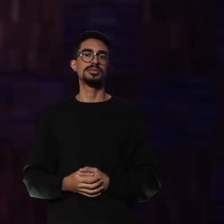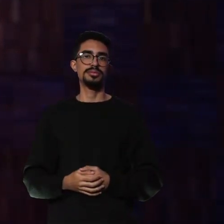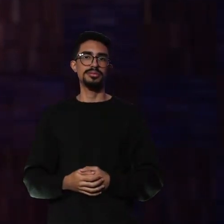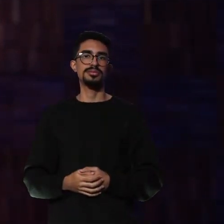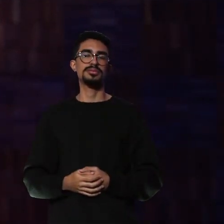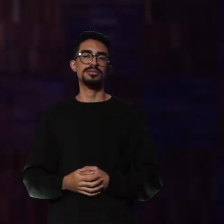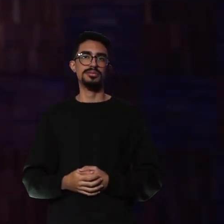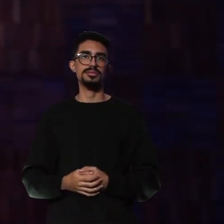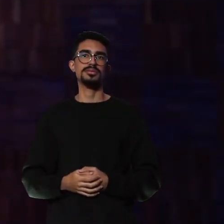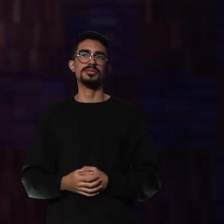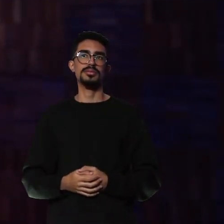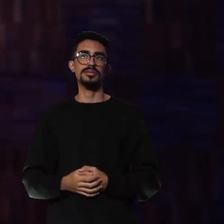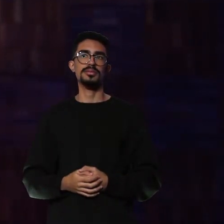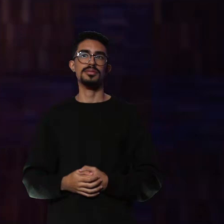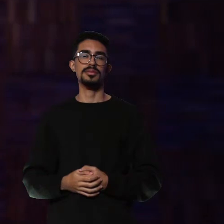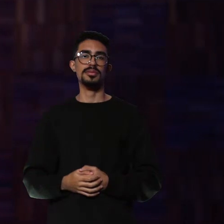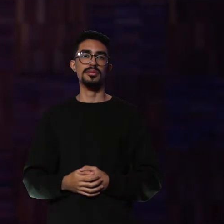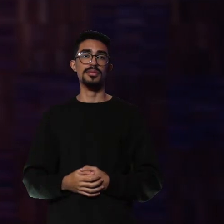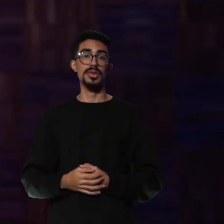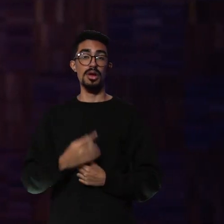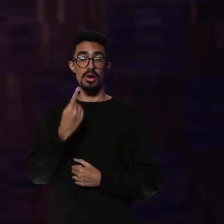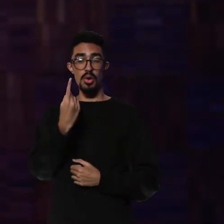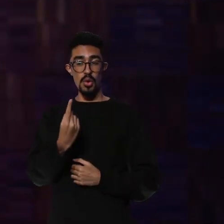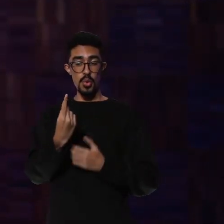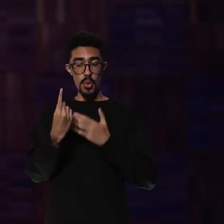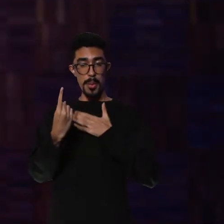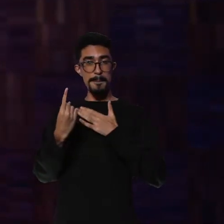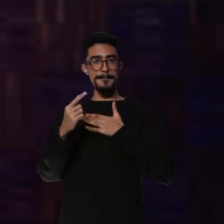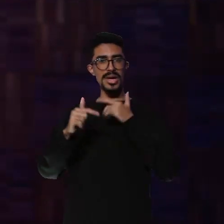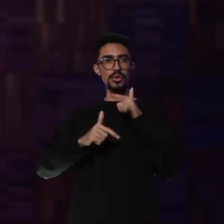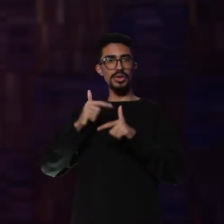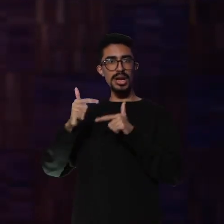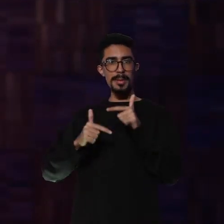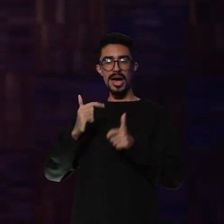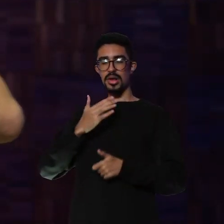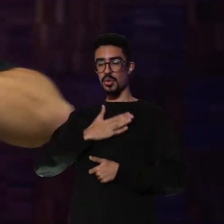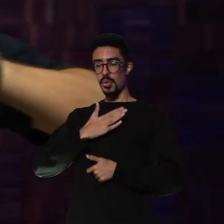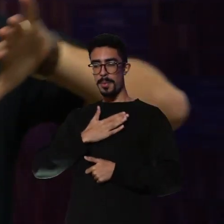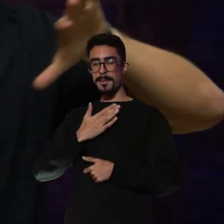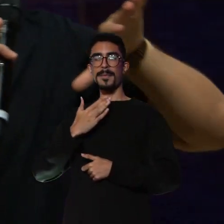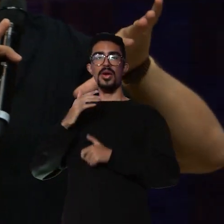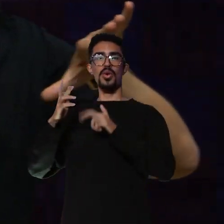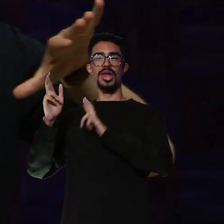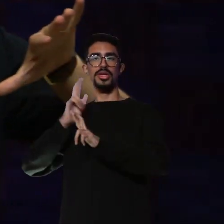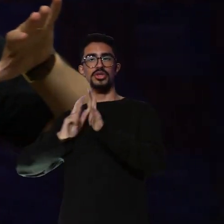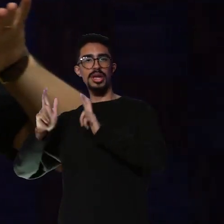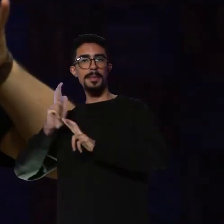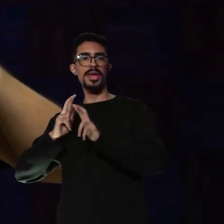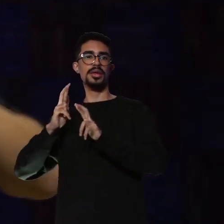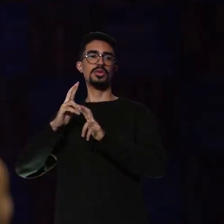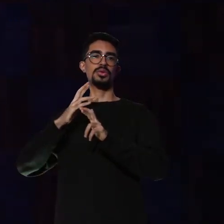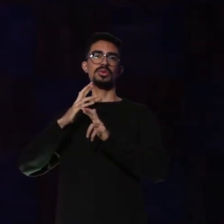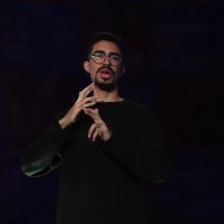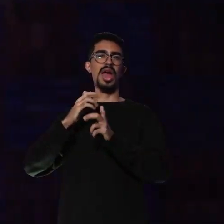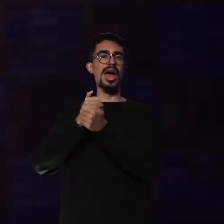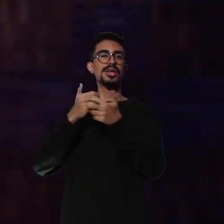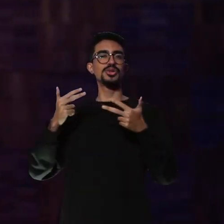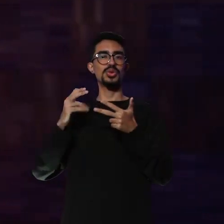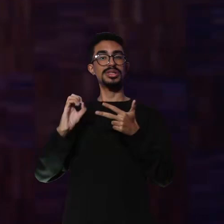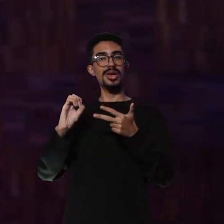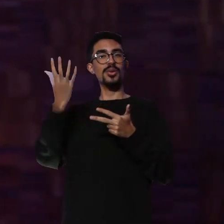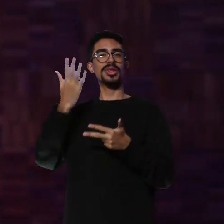trabalho, as decisões que eu tomo, os relacionamentos e tantas outras coisas estão mais me afastando do que